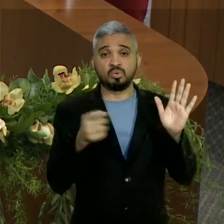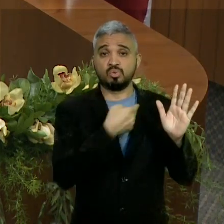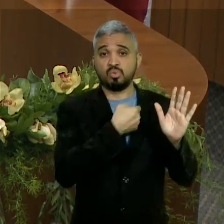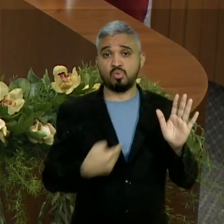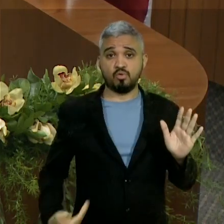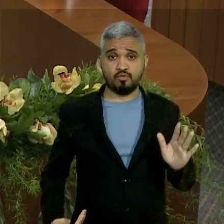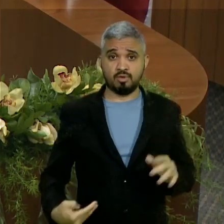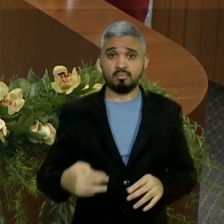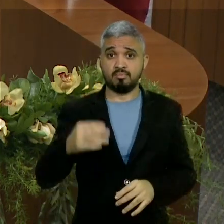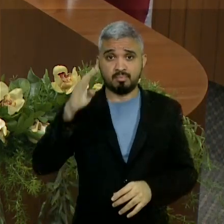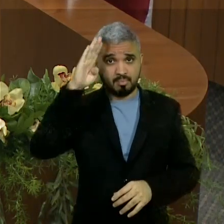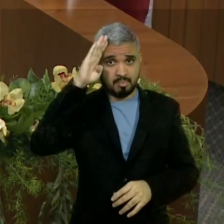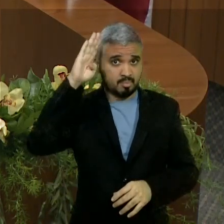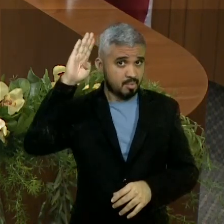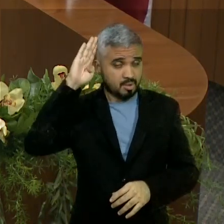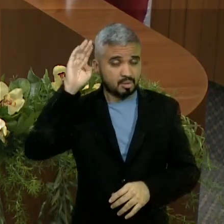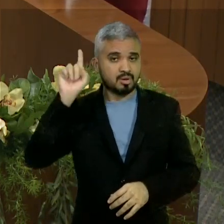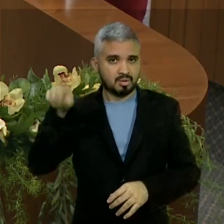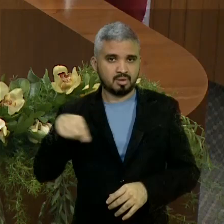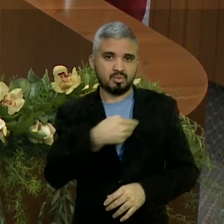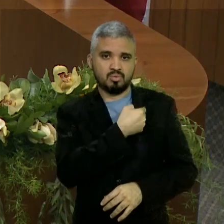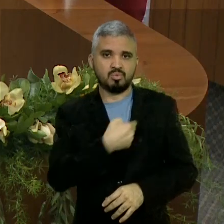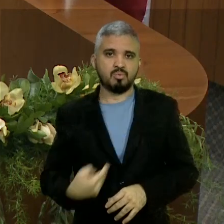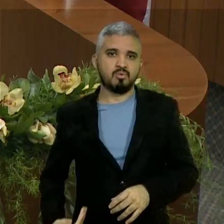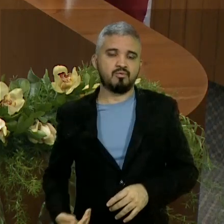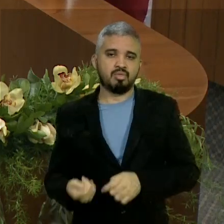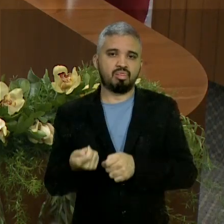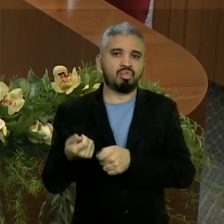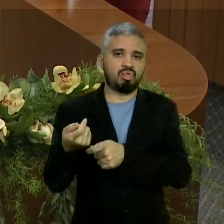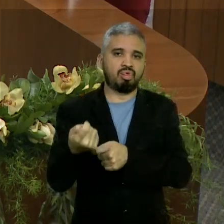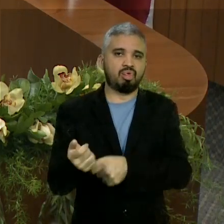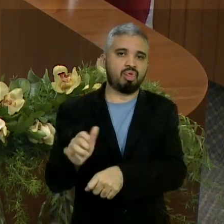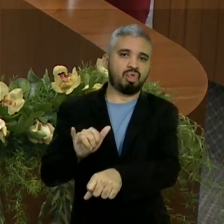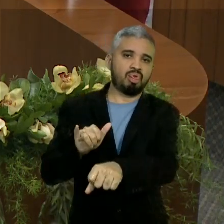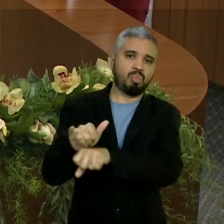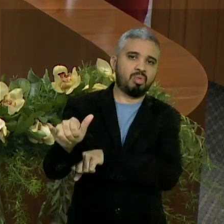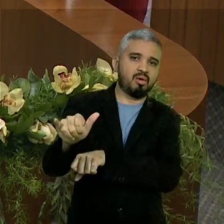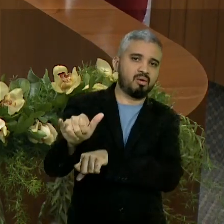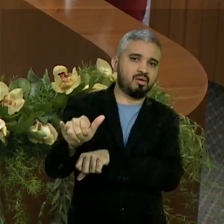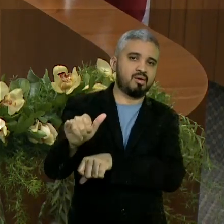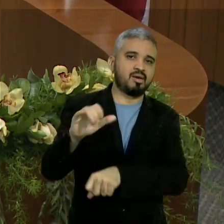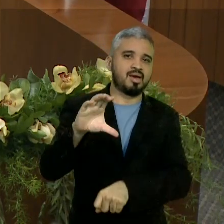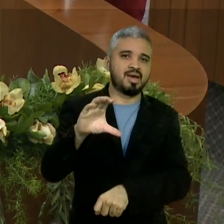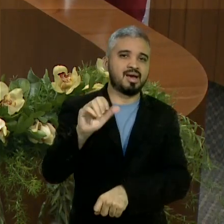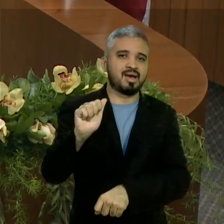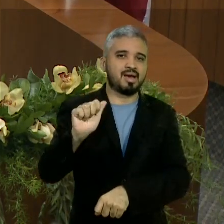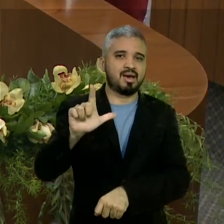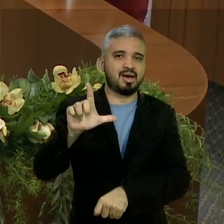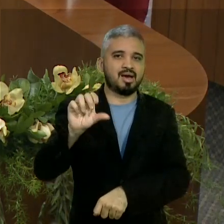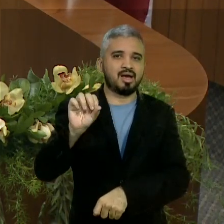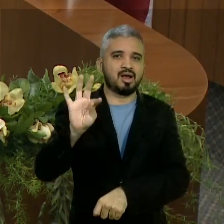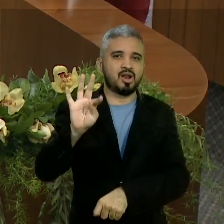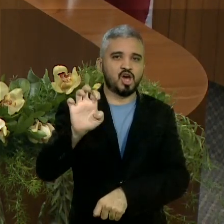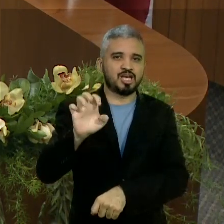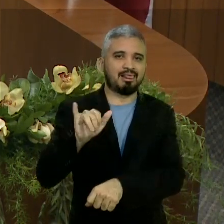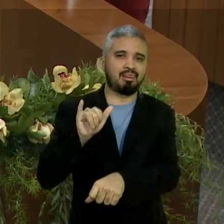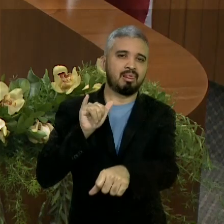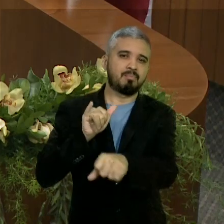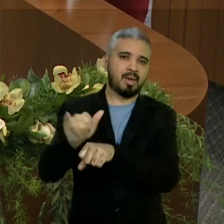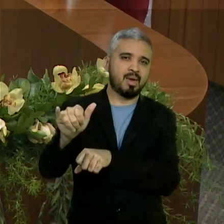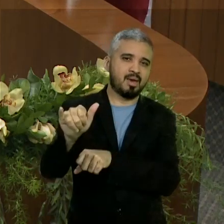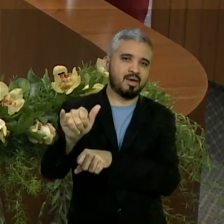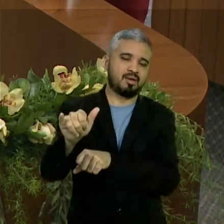ele foi foi inaugurado pela famem e o que tá acontecendo é que a cada dia nós estamos confirmando